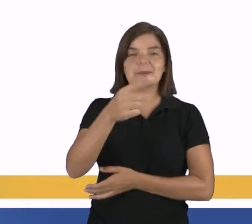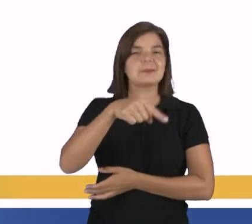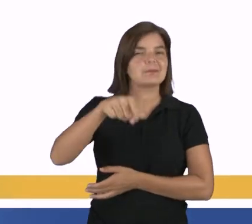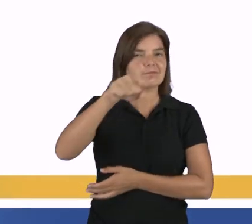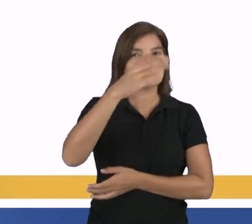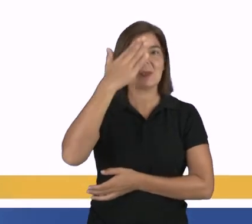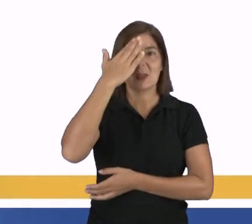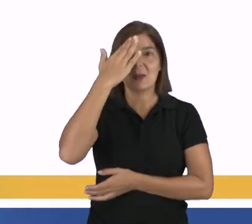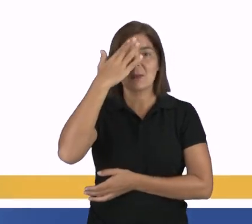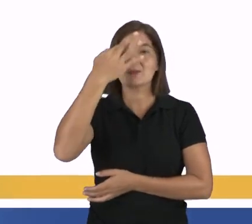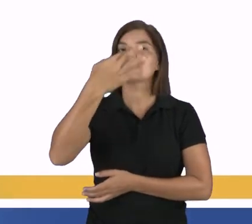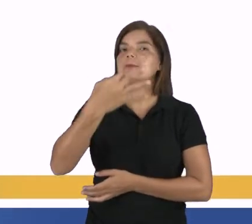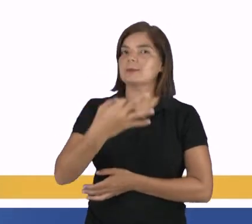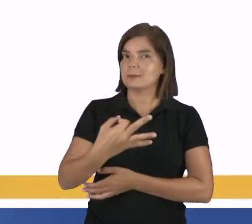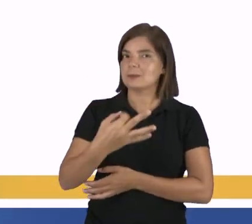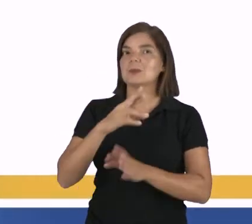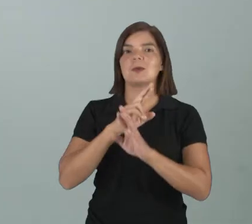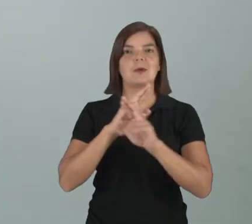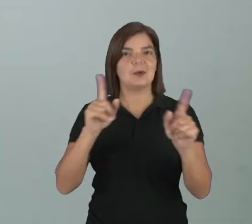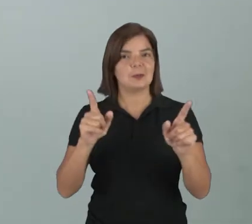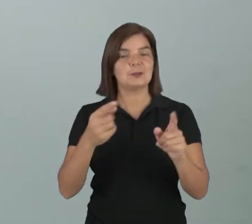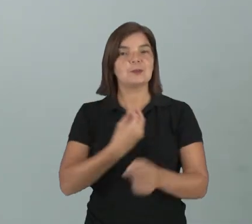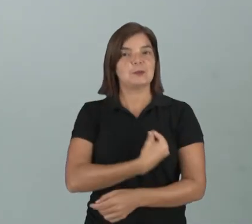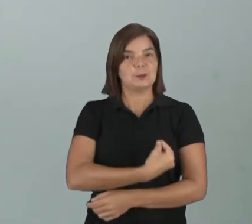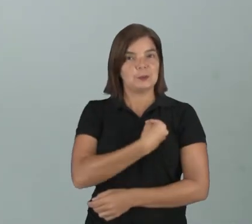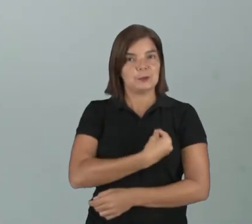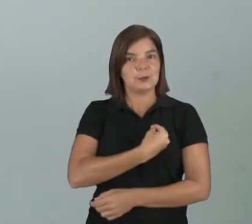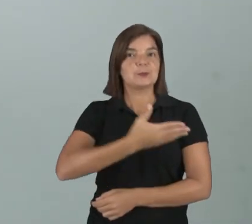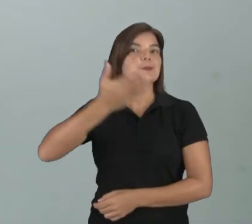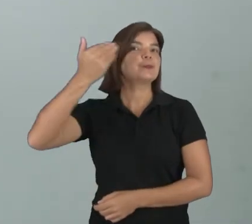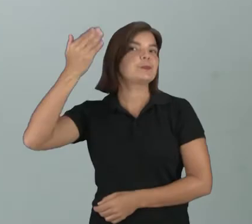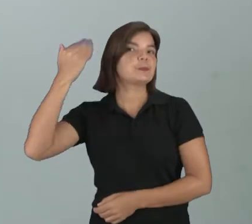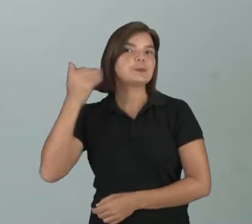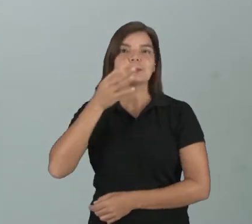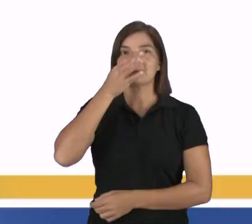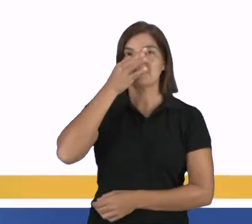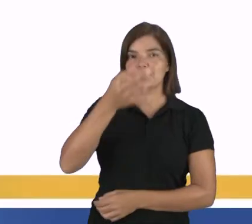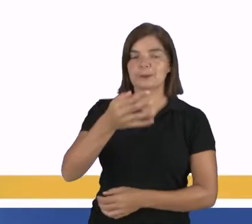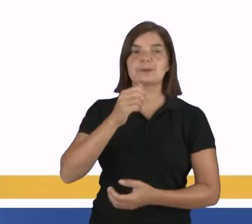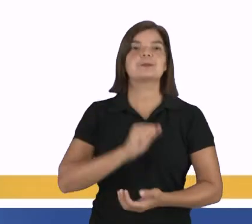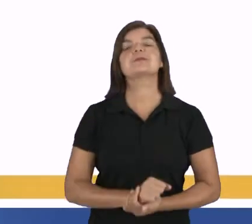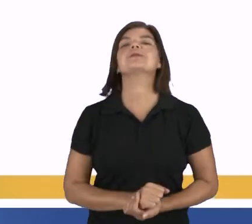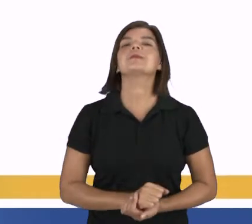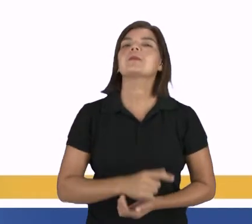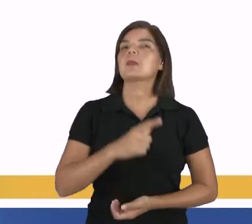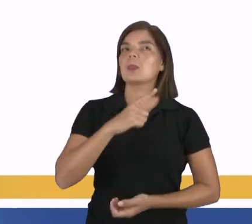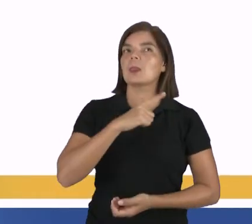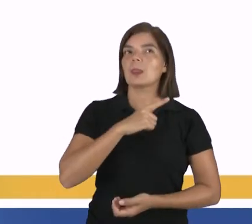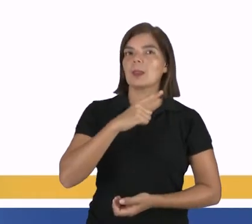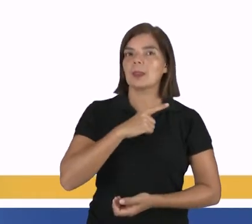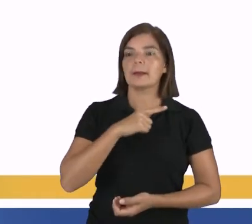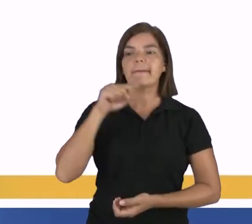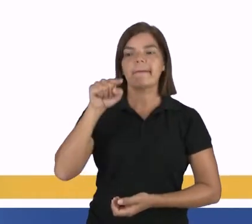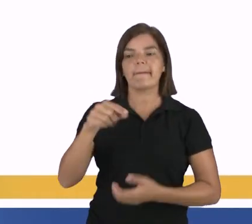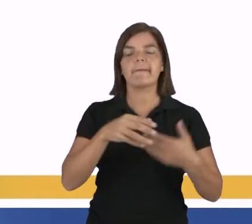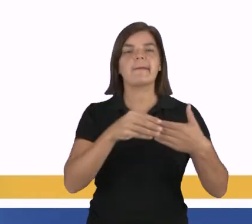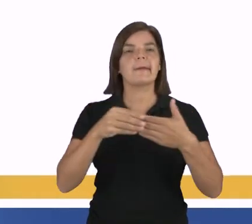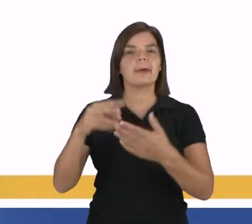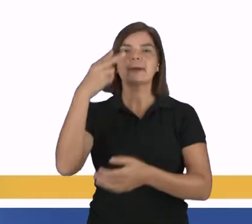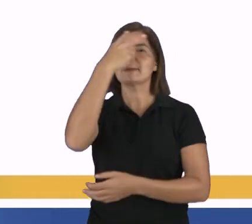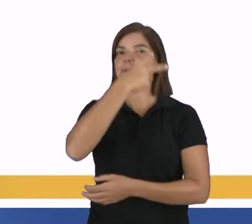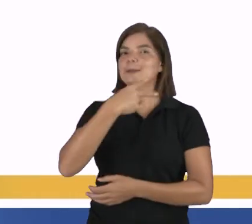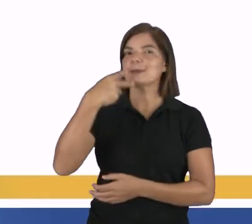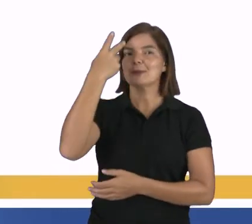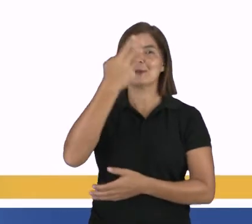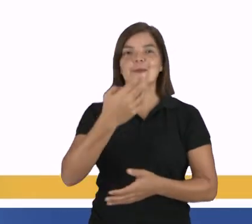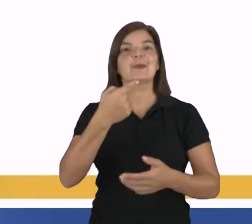vocês entenderem realmente a diferença do presente, passado e futuro. Então, aqui nós temos, ela levará 2